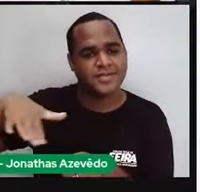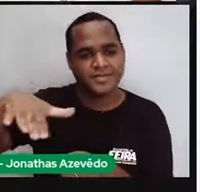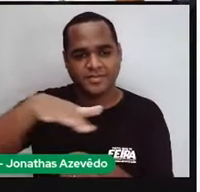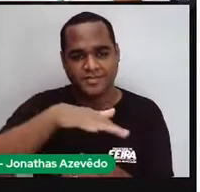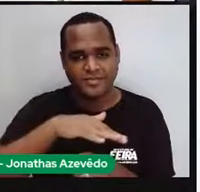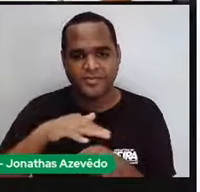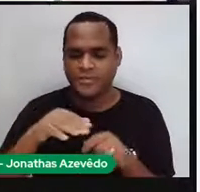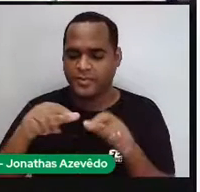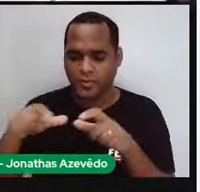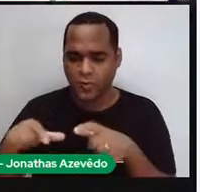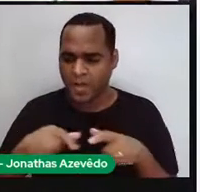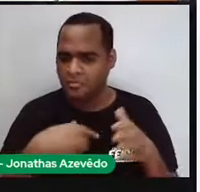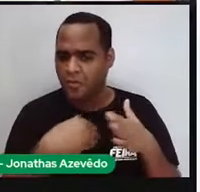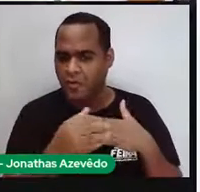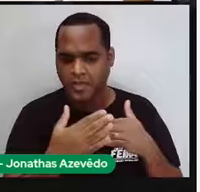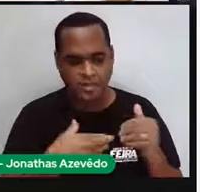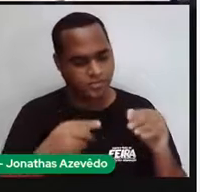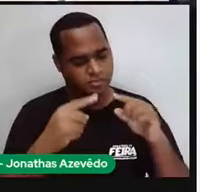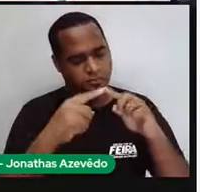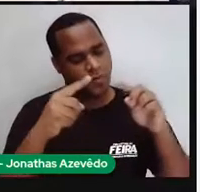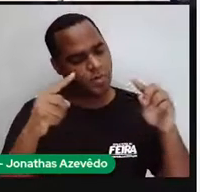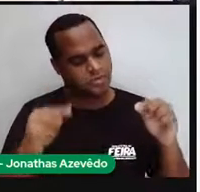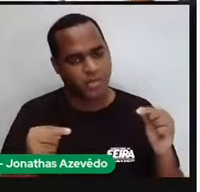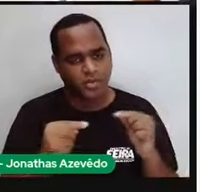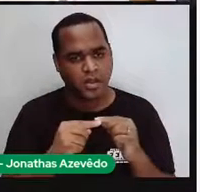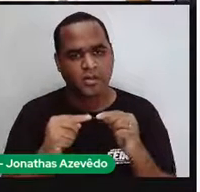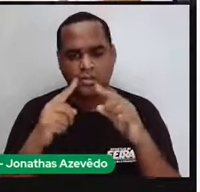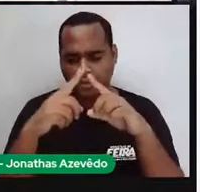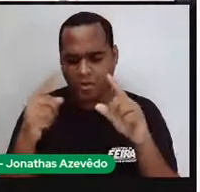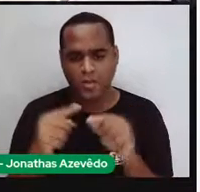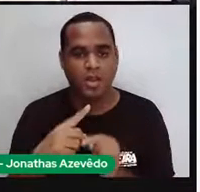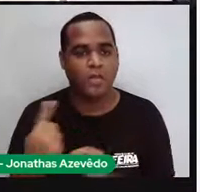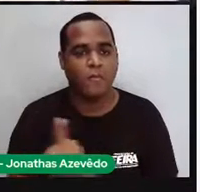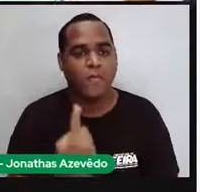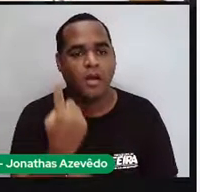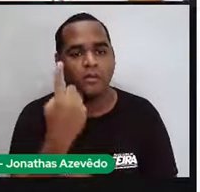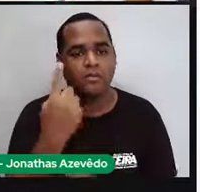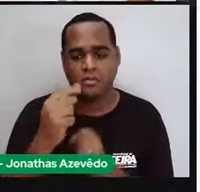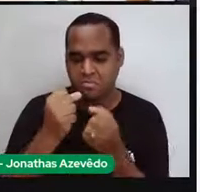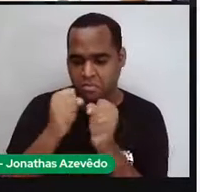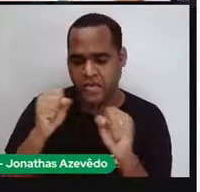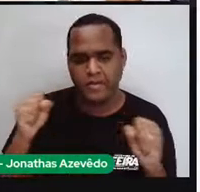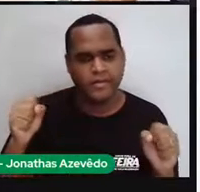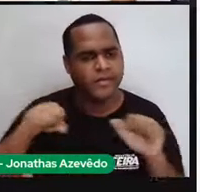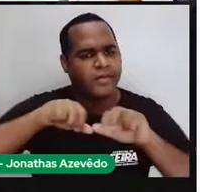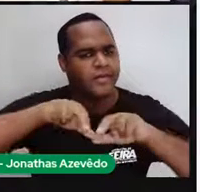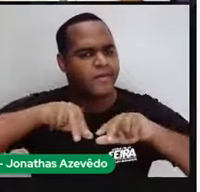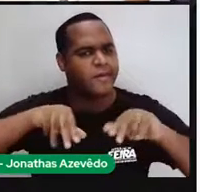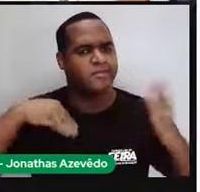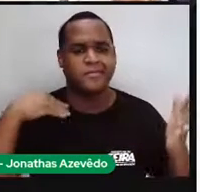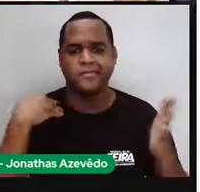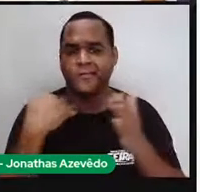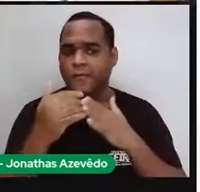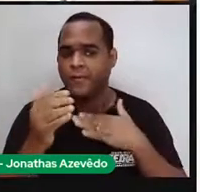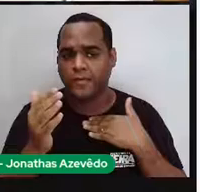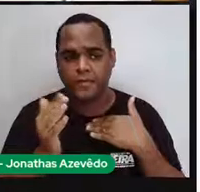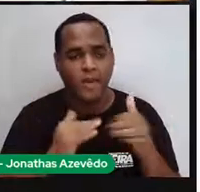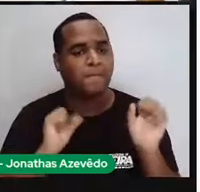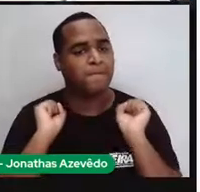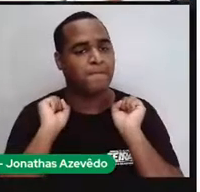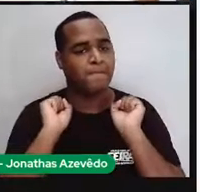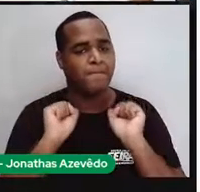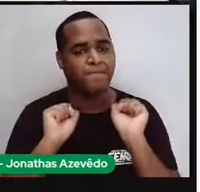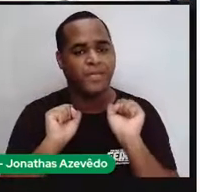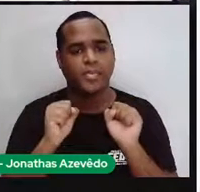de qualquer quadrado não importa o tamanho não importa a medida do comprimento não importa a medida da largura ou da altura